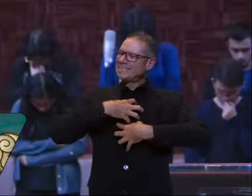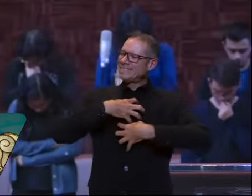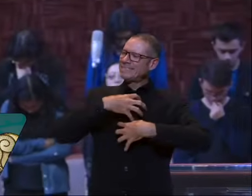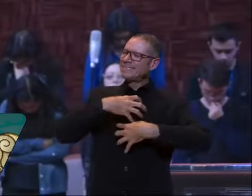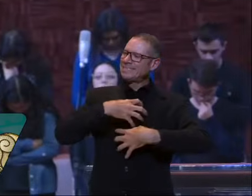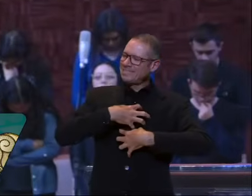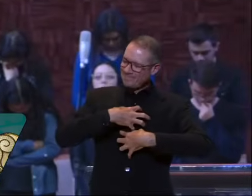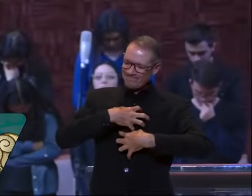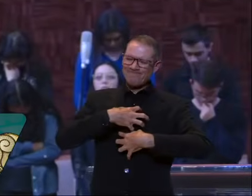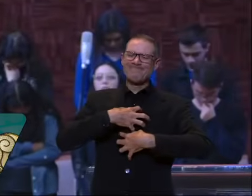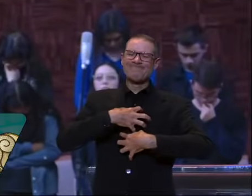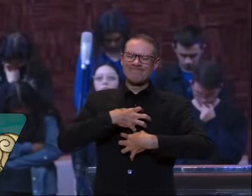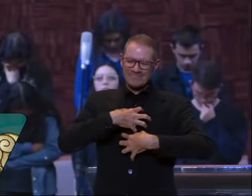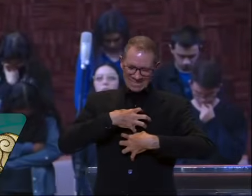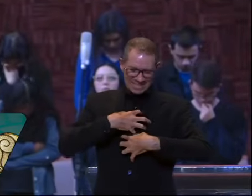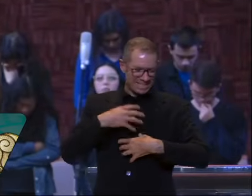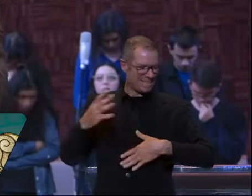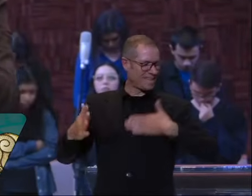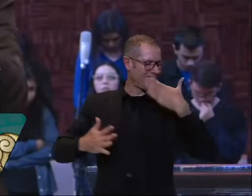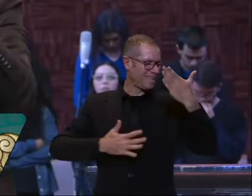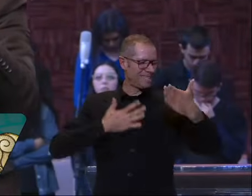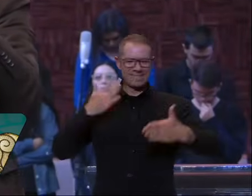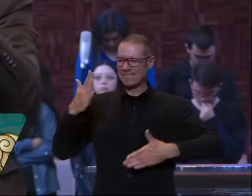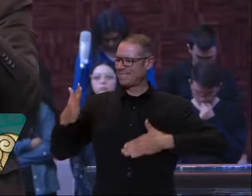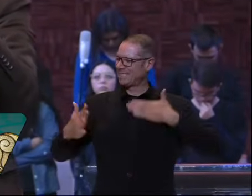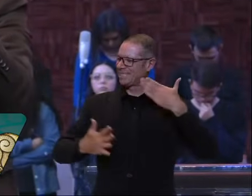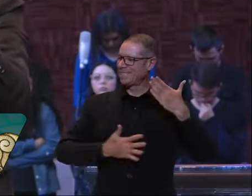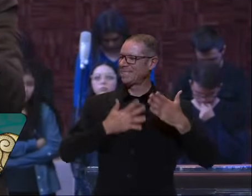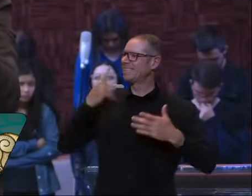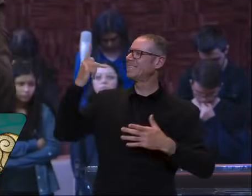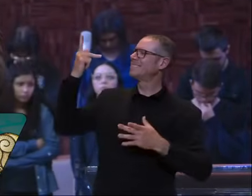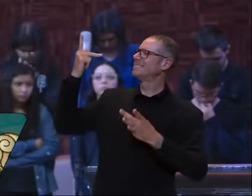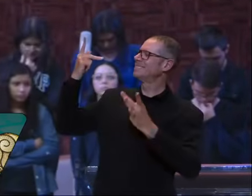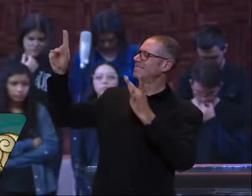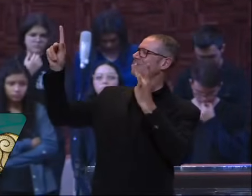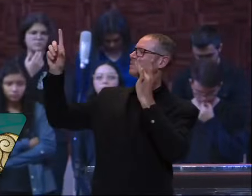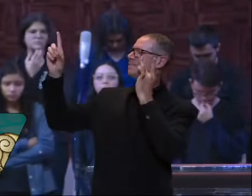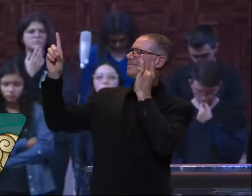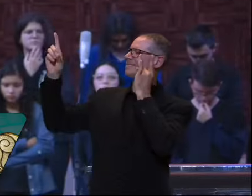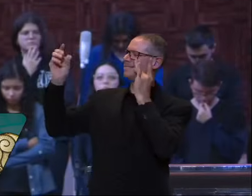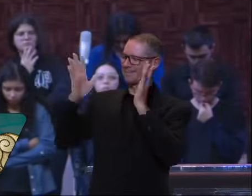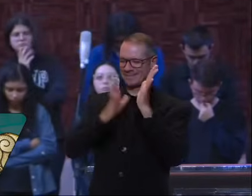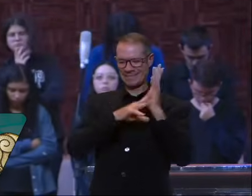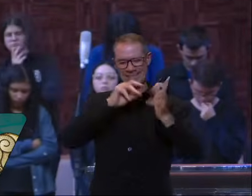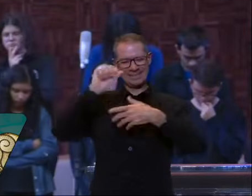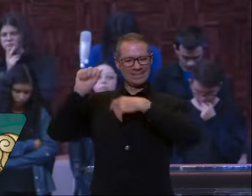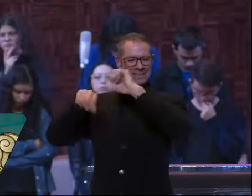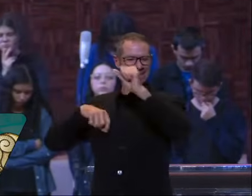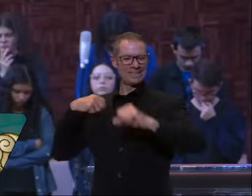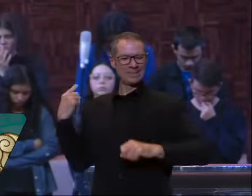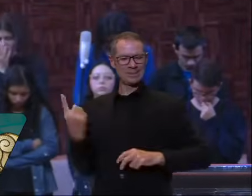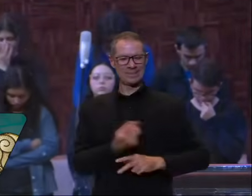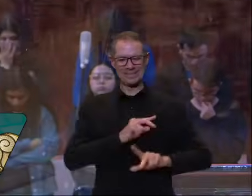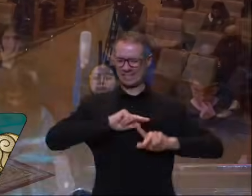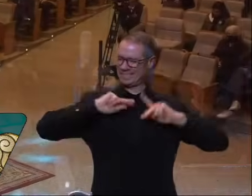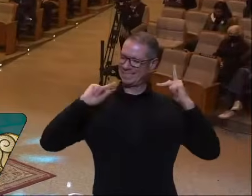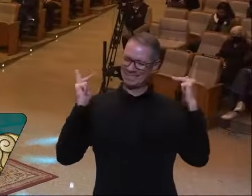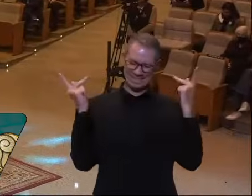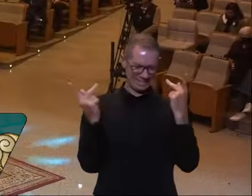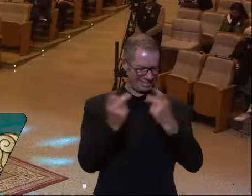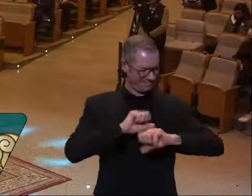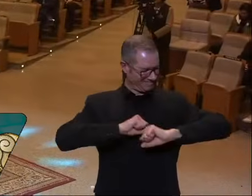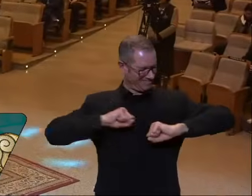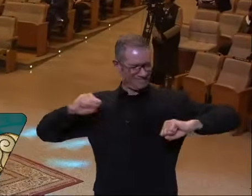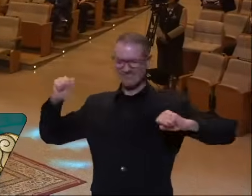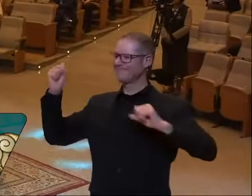esse gozo, essa alegria da tua presença. Aleluia, nós somos herdeiros de grandes promessas.